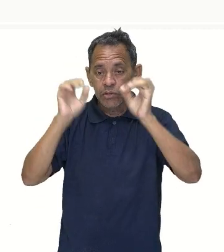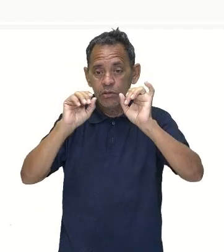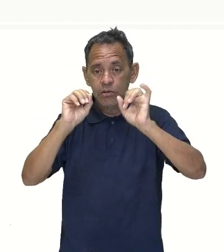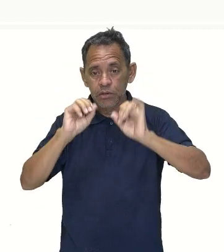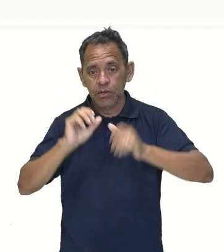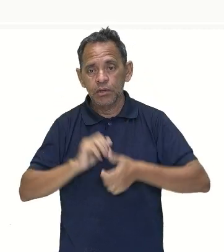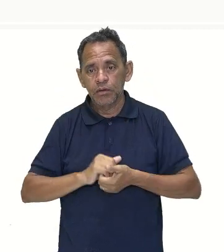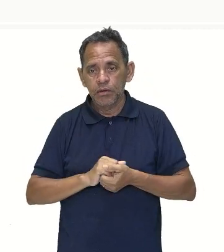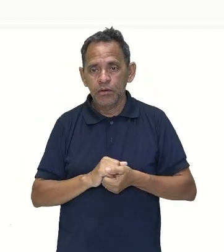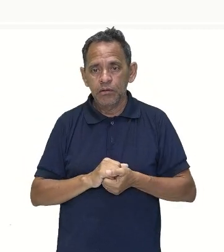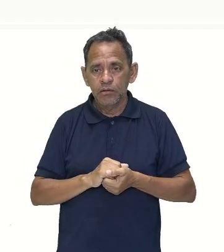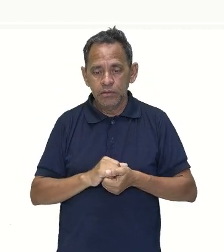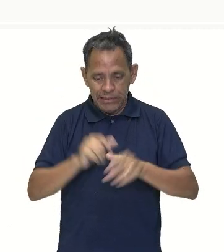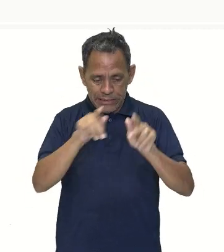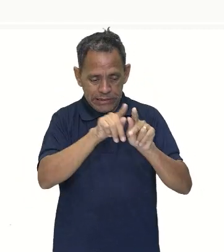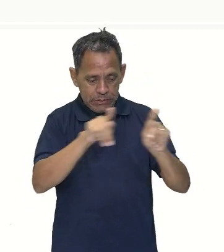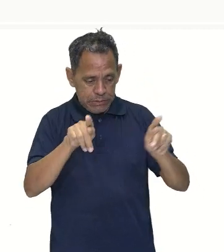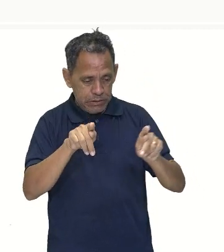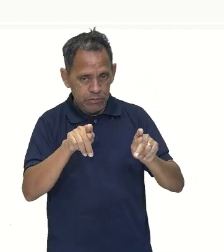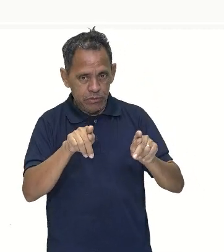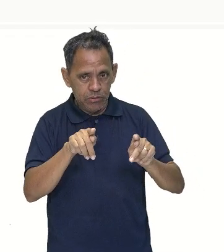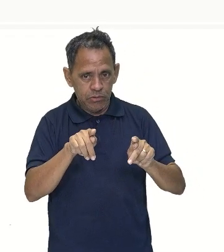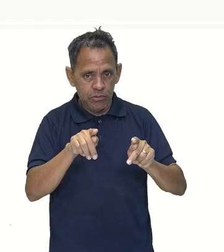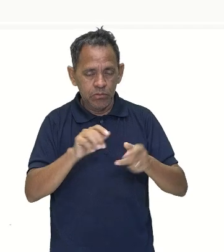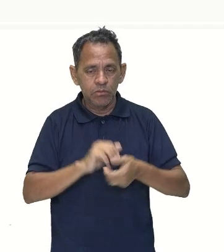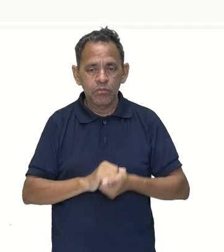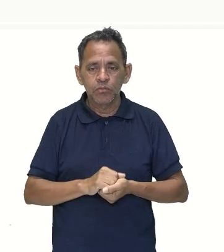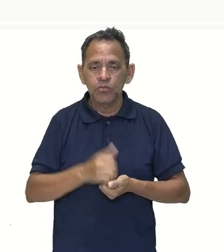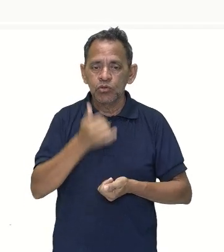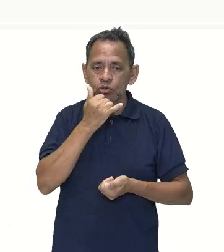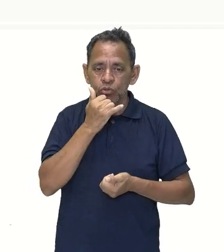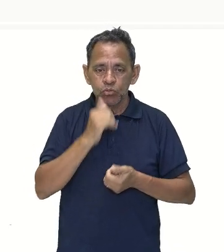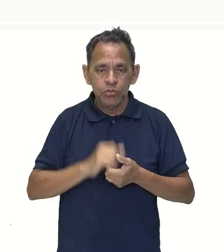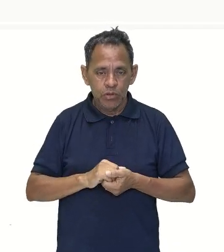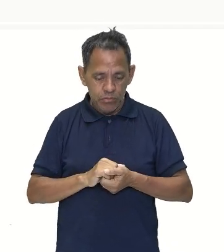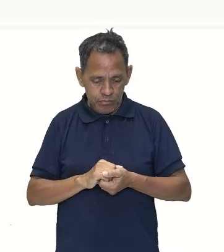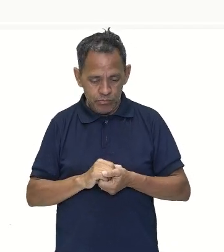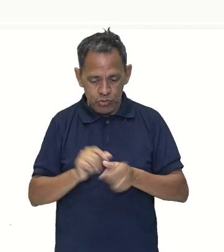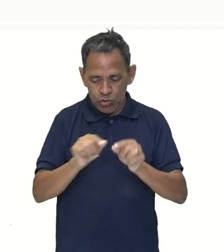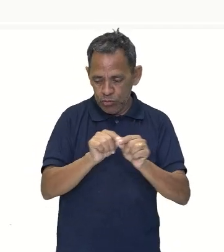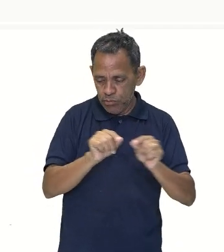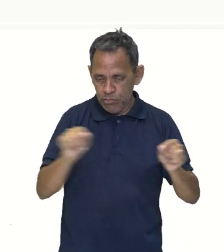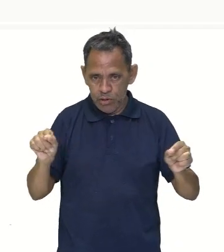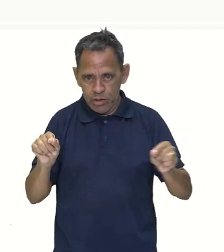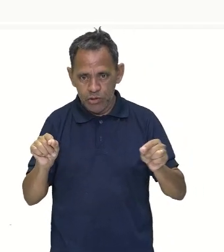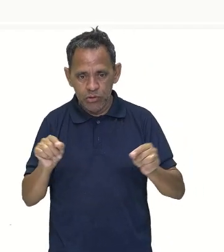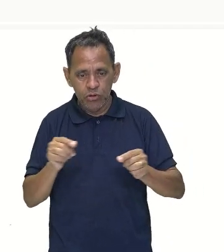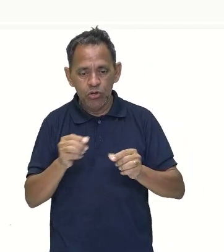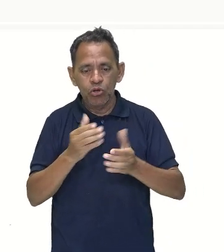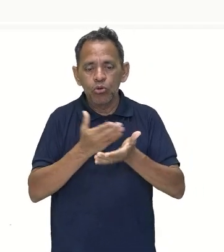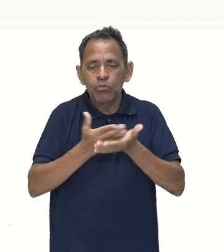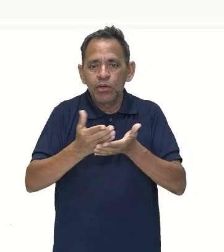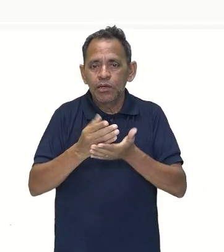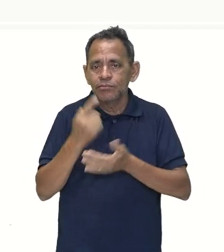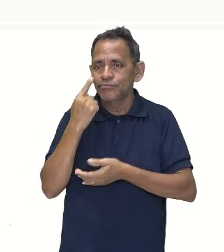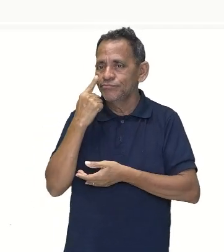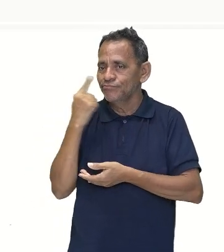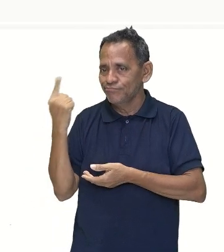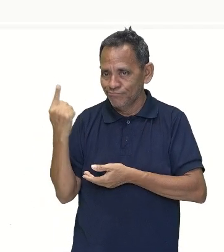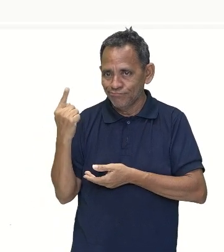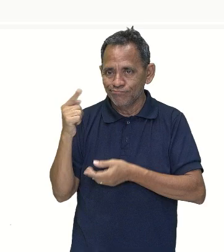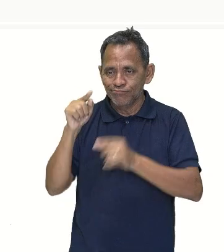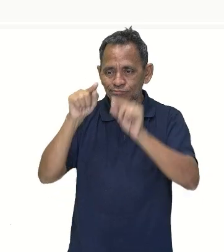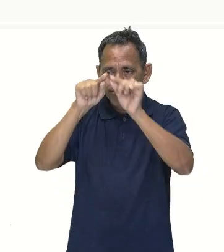o perímetro, né, ou o comprimento dessa circunferência comece nesse ponto aqui preto, aí você dá toda uma volta.